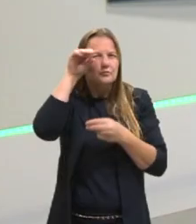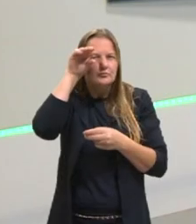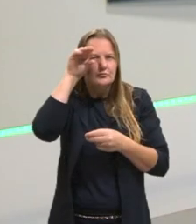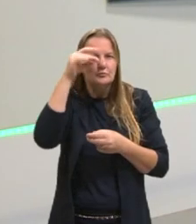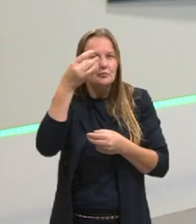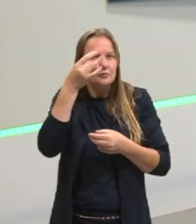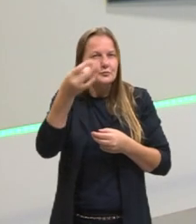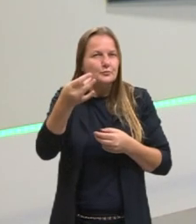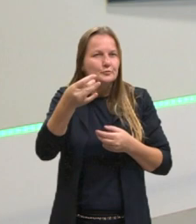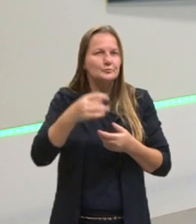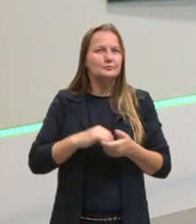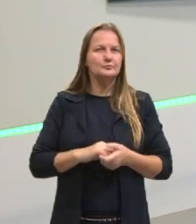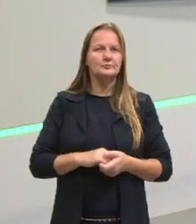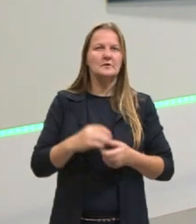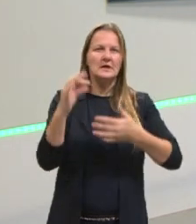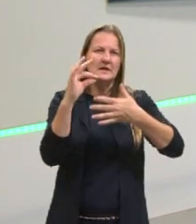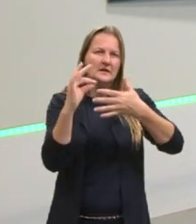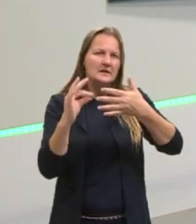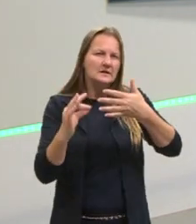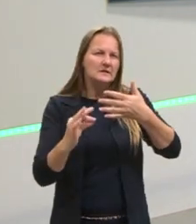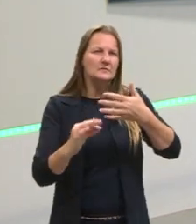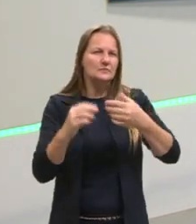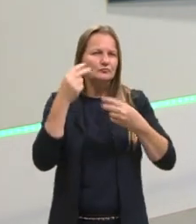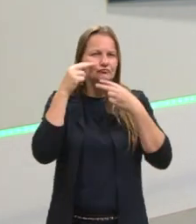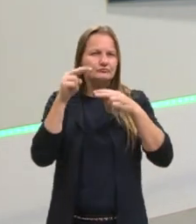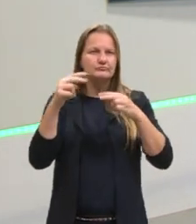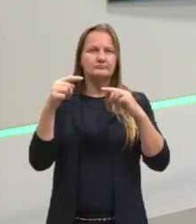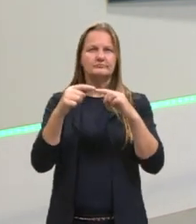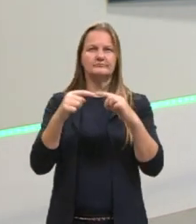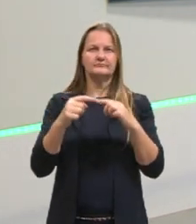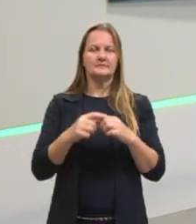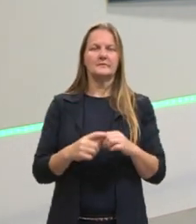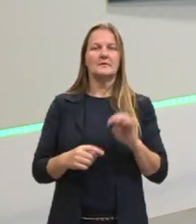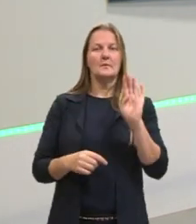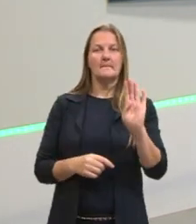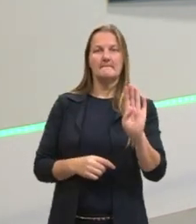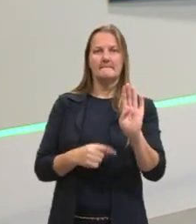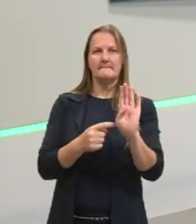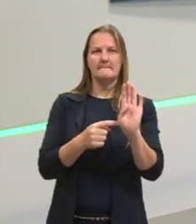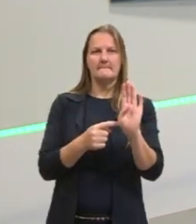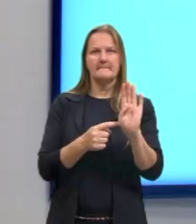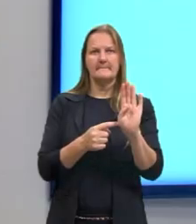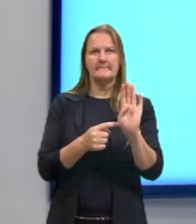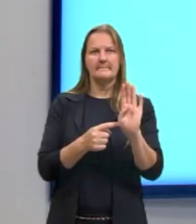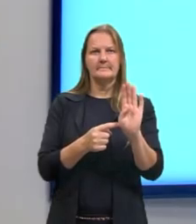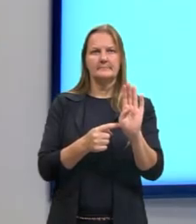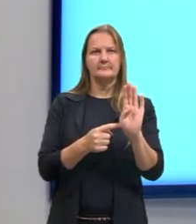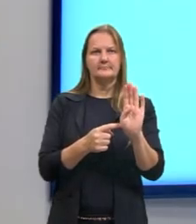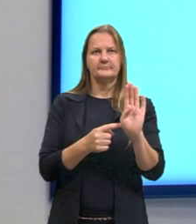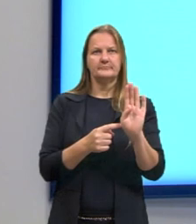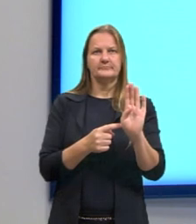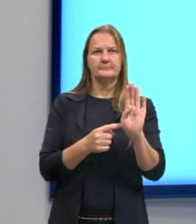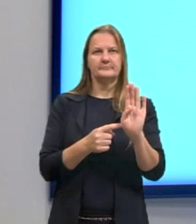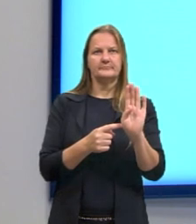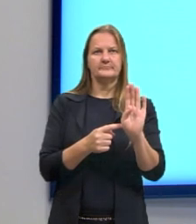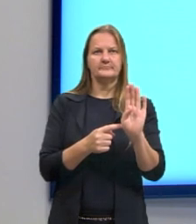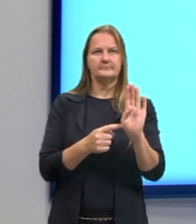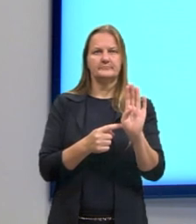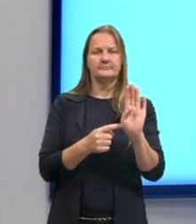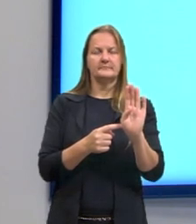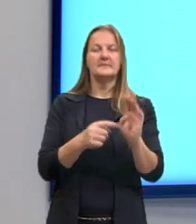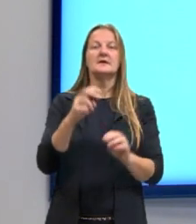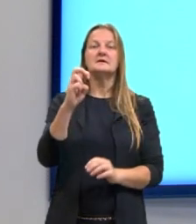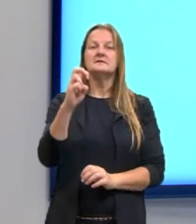bem fácil e objetiva. No exemplo B, nós temos como 5 não pertencente a